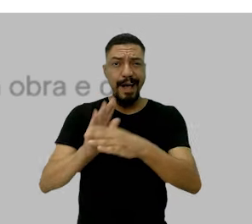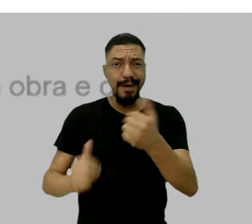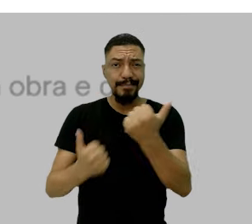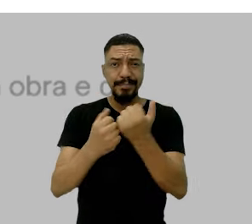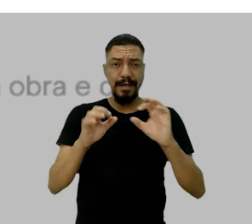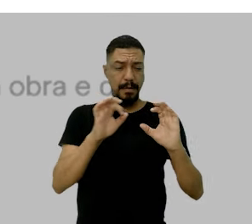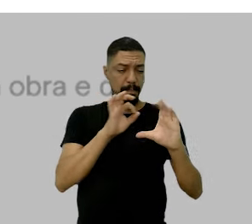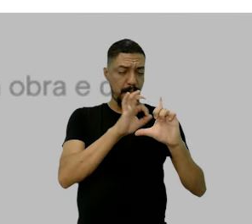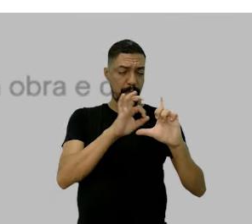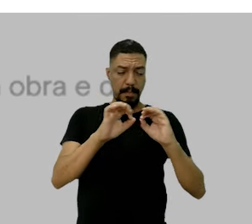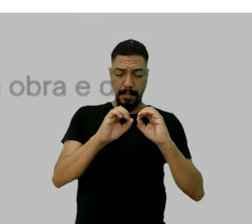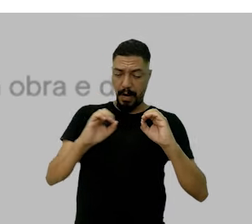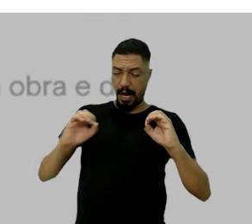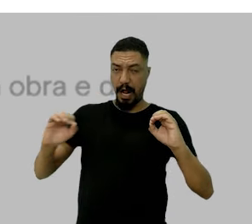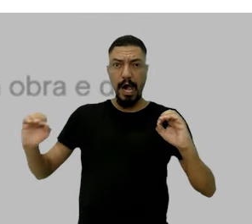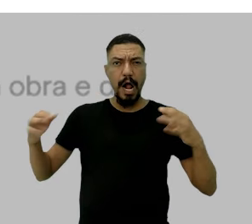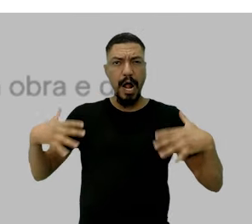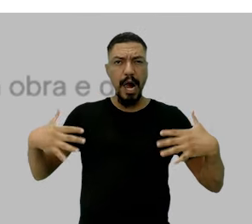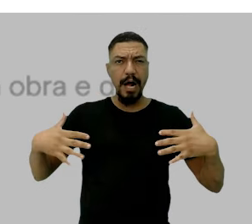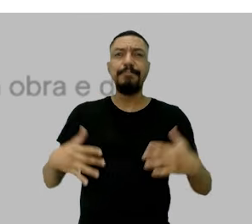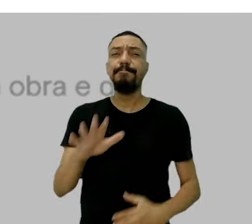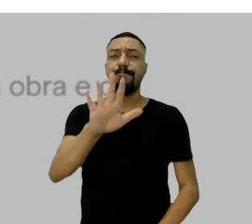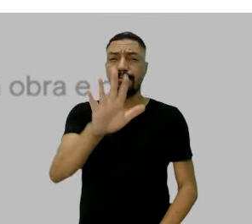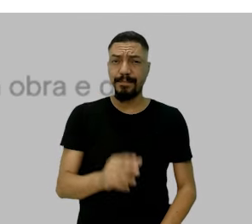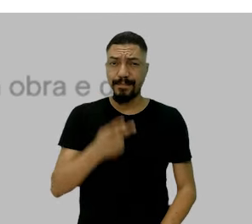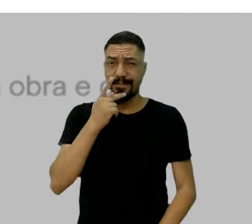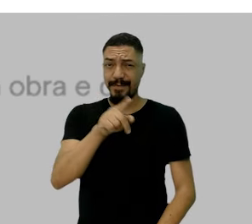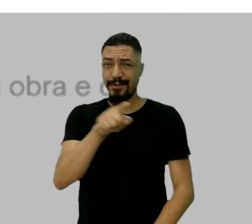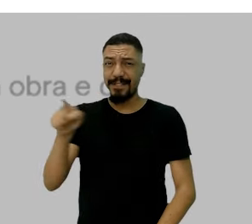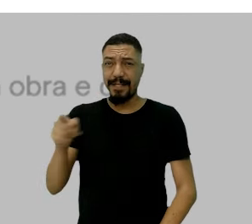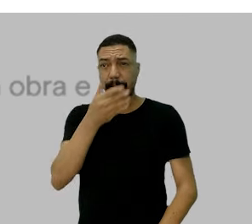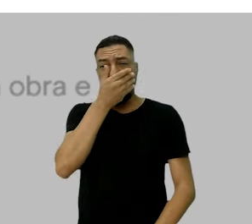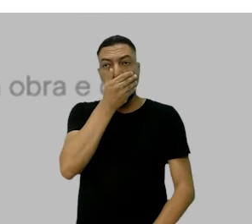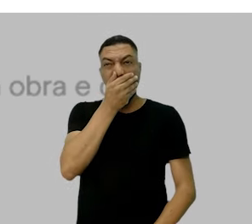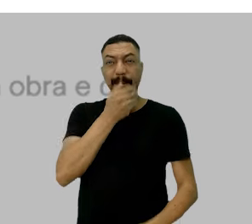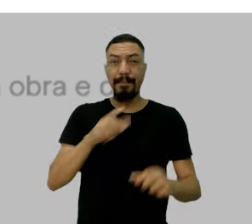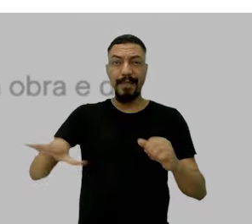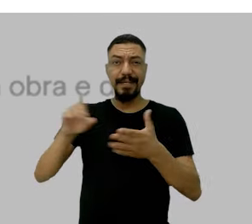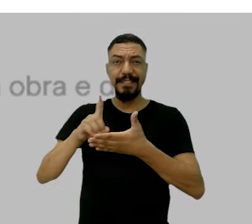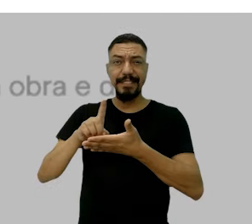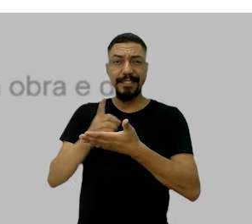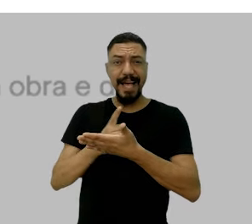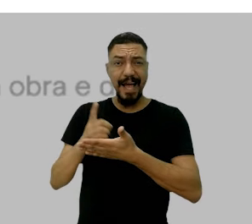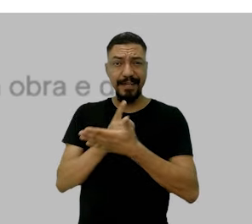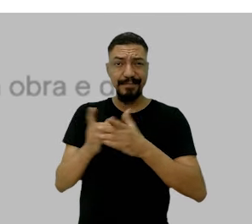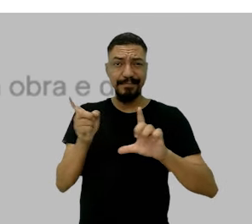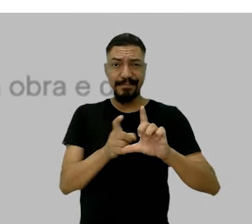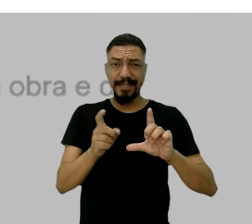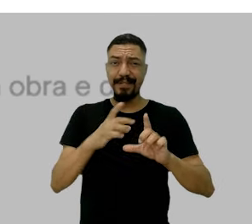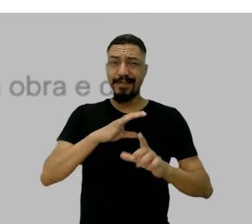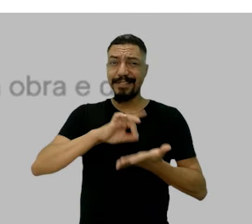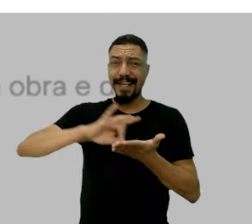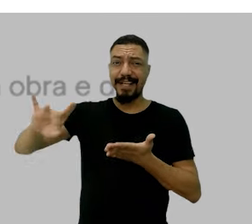régua vai ficando gigantesca. E assim, vou dizer um negócio que os designers detestam, mas régua grande é régua boa,